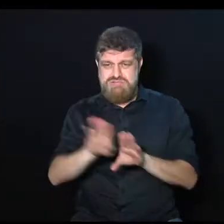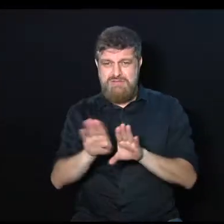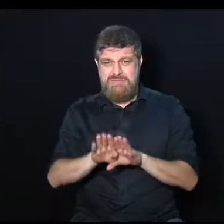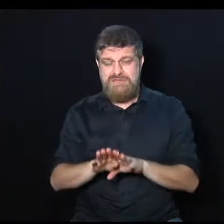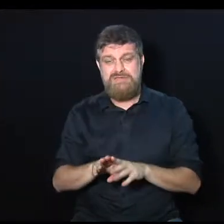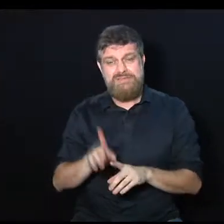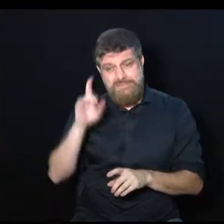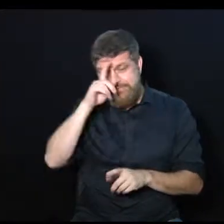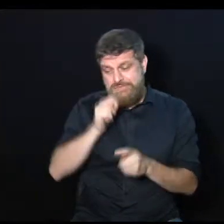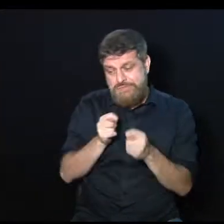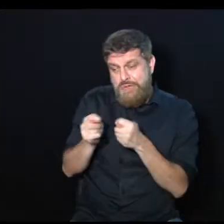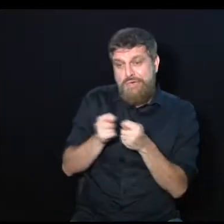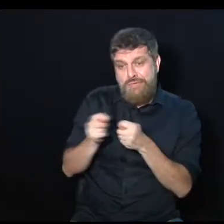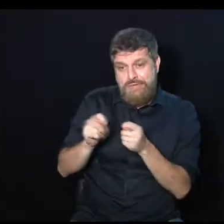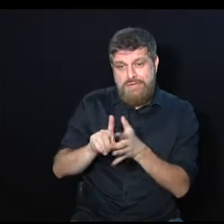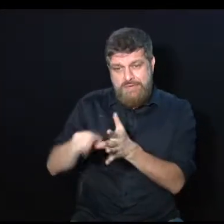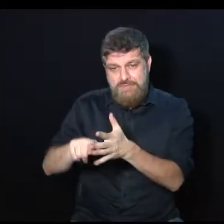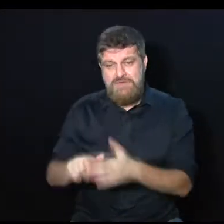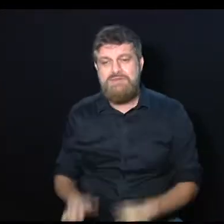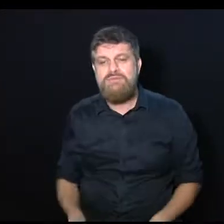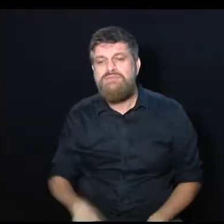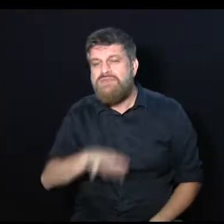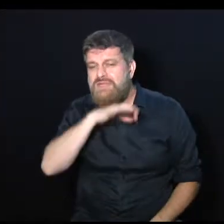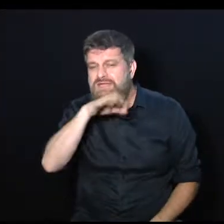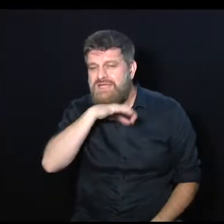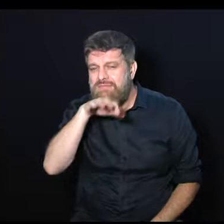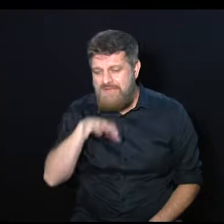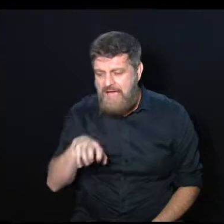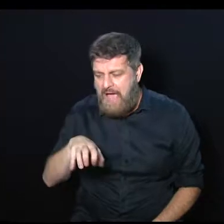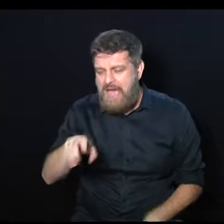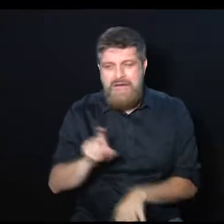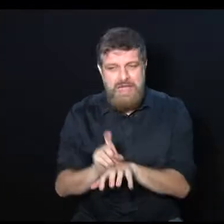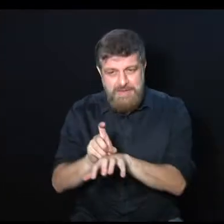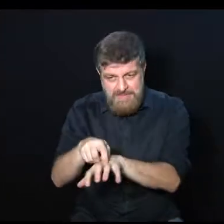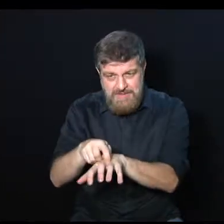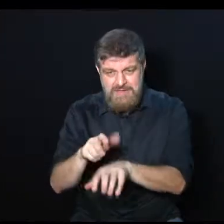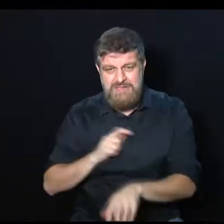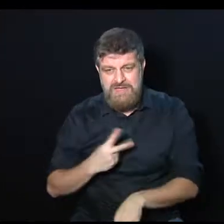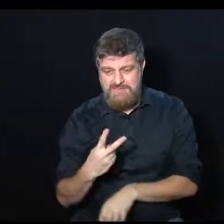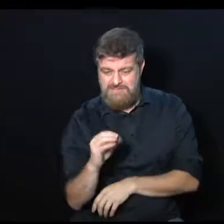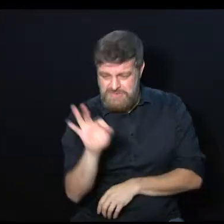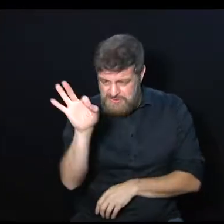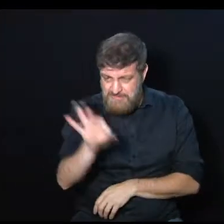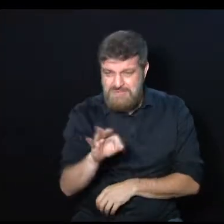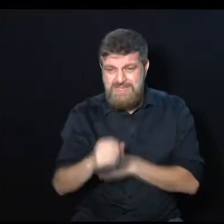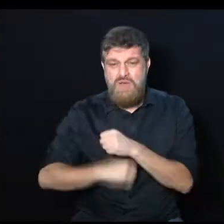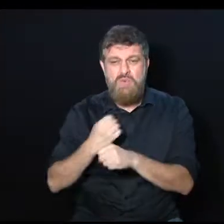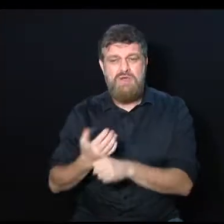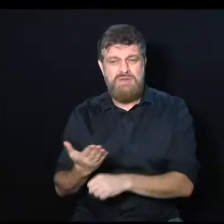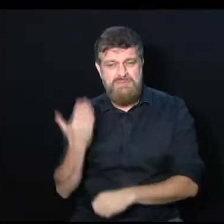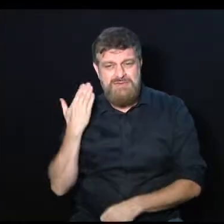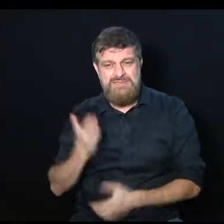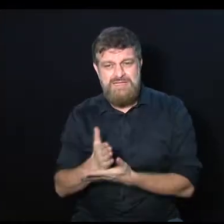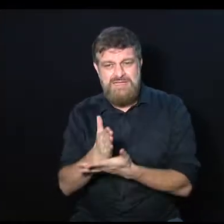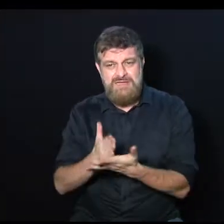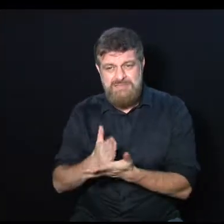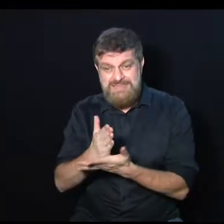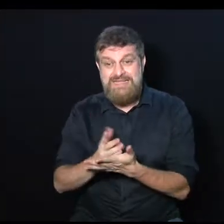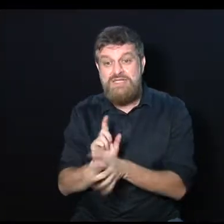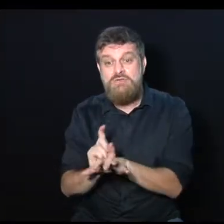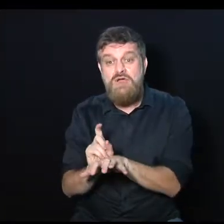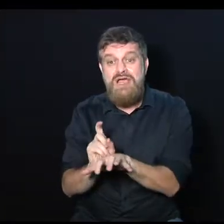manipular. Quanto aos animais peçonhentos, quase 20% dos casos foram peçonhentos, mas no ano passado, metade desses casos foram